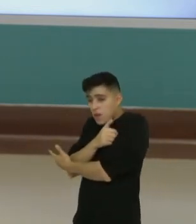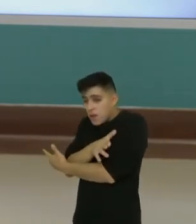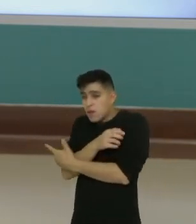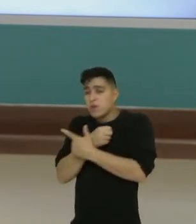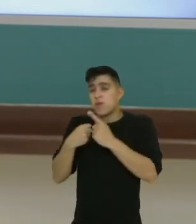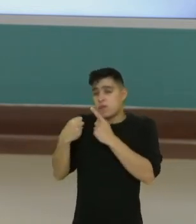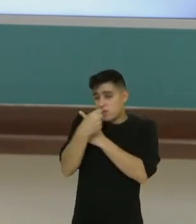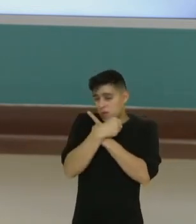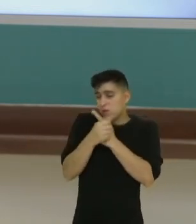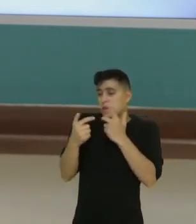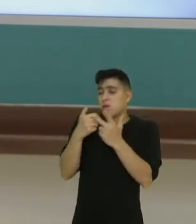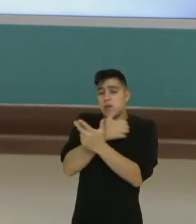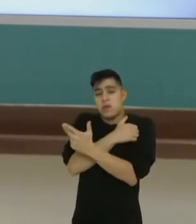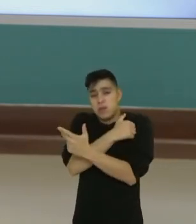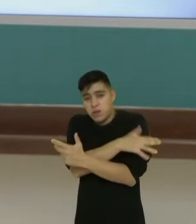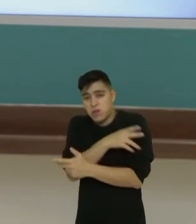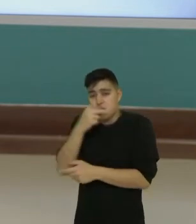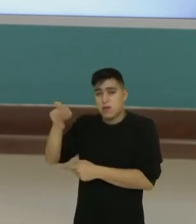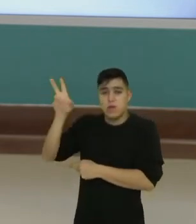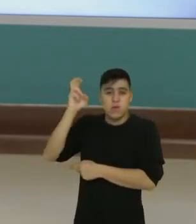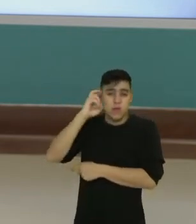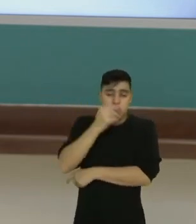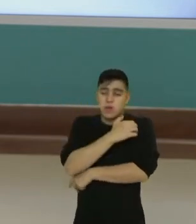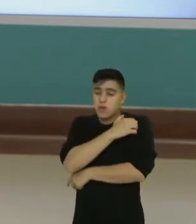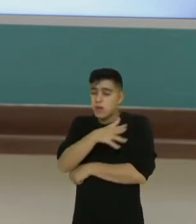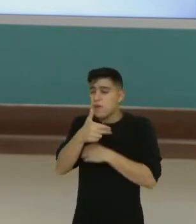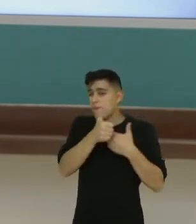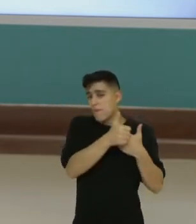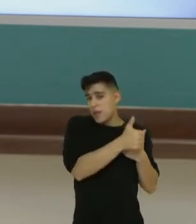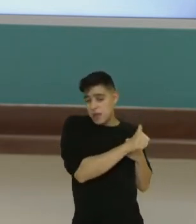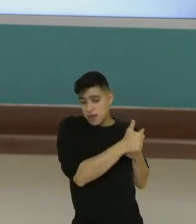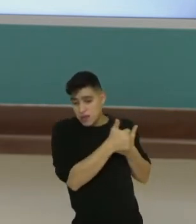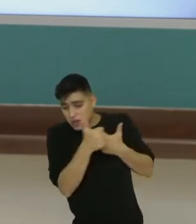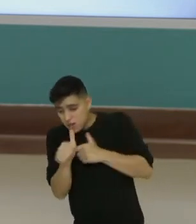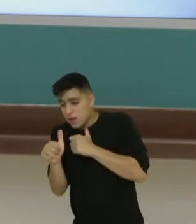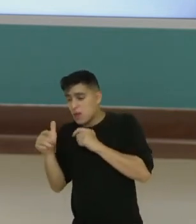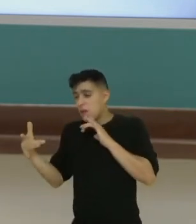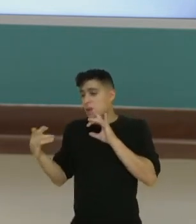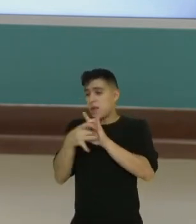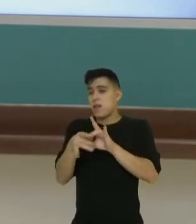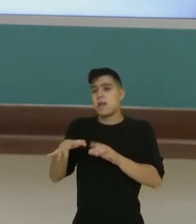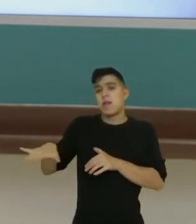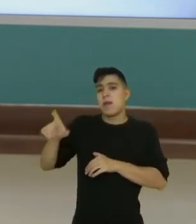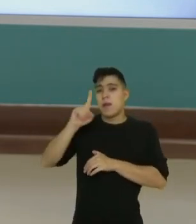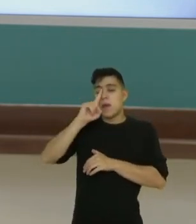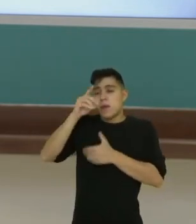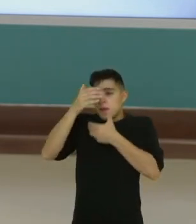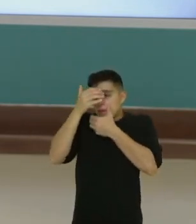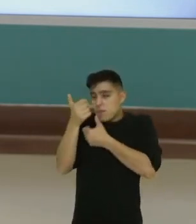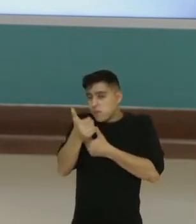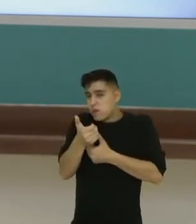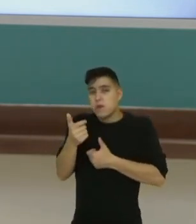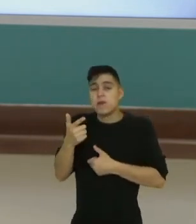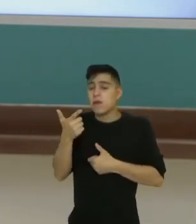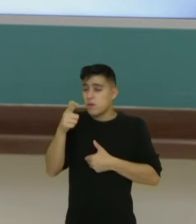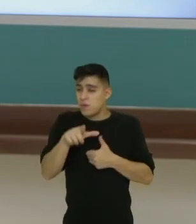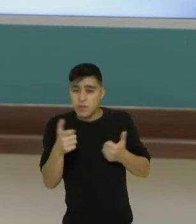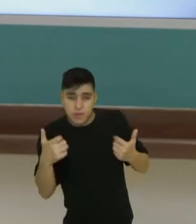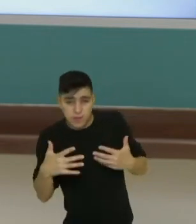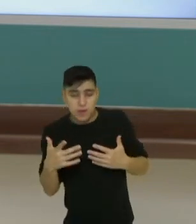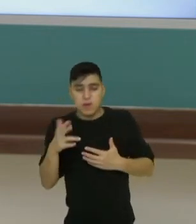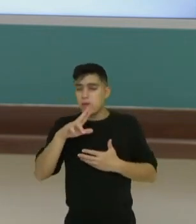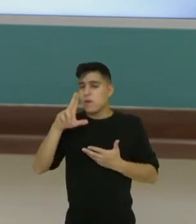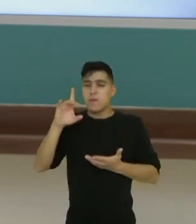social, discriminação étnico-cultural, perseguição e a ligação com o terrorismo. O que, novamente reitero, não é